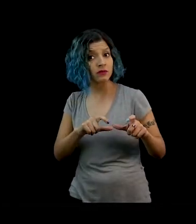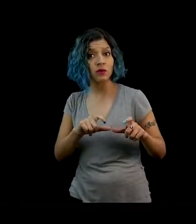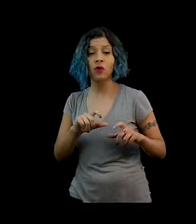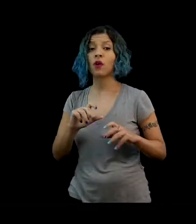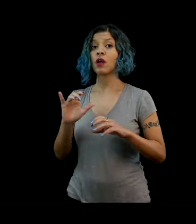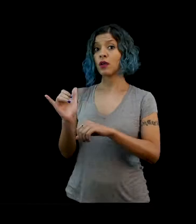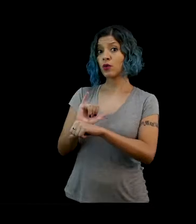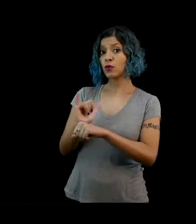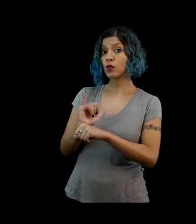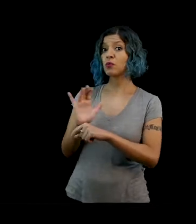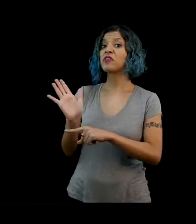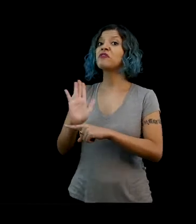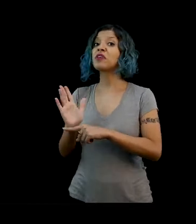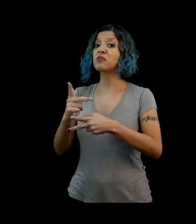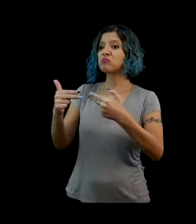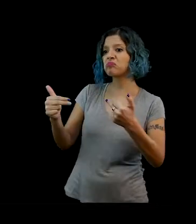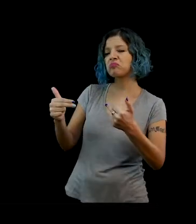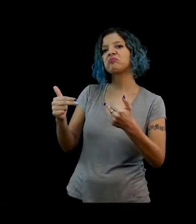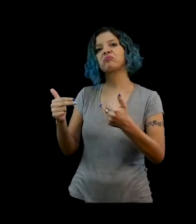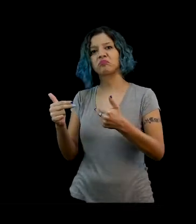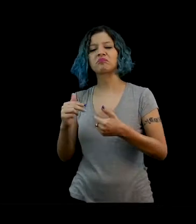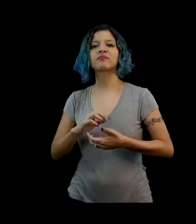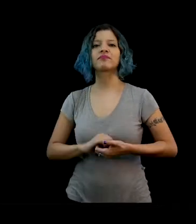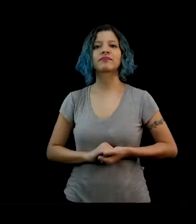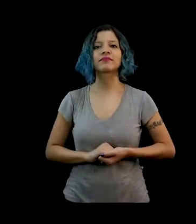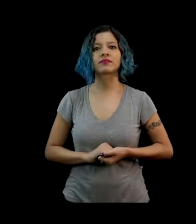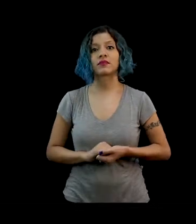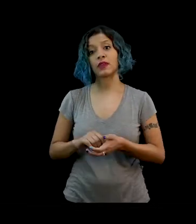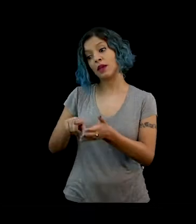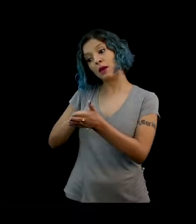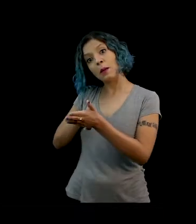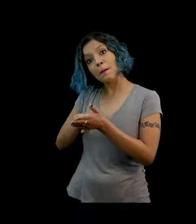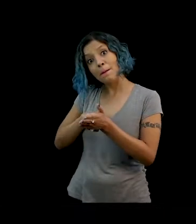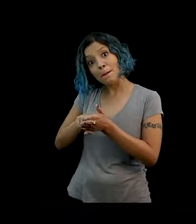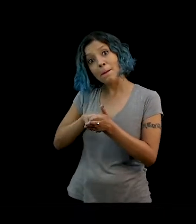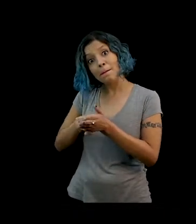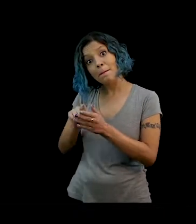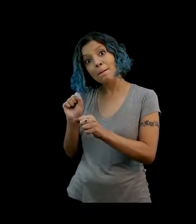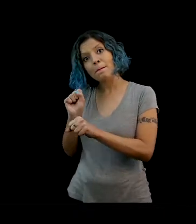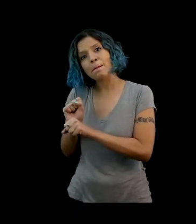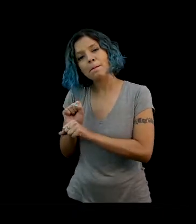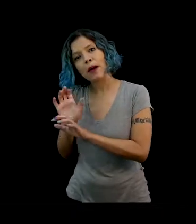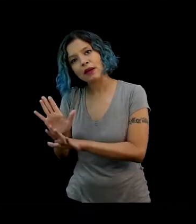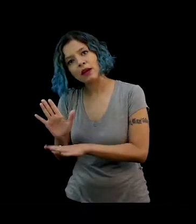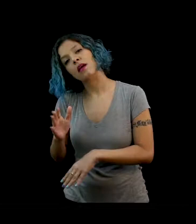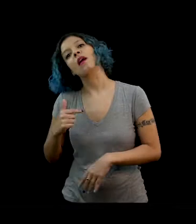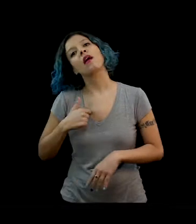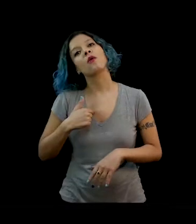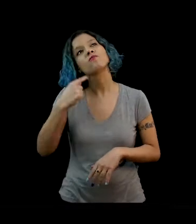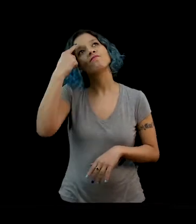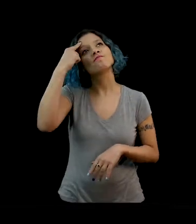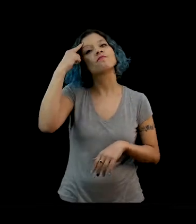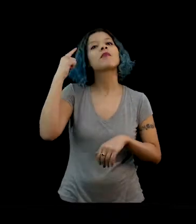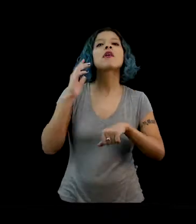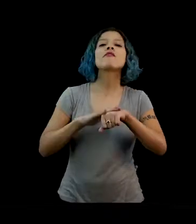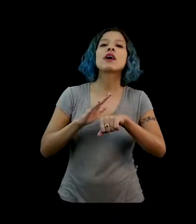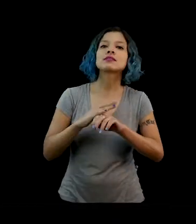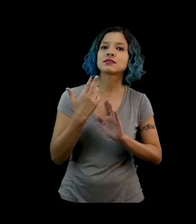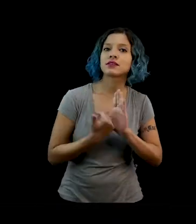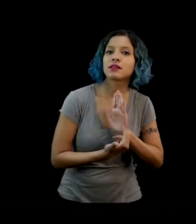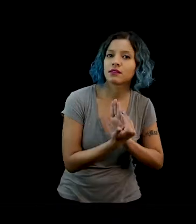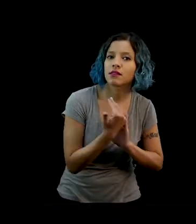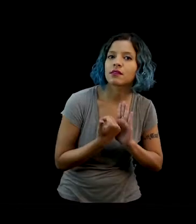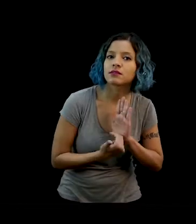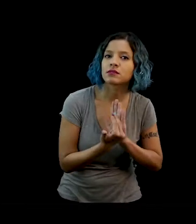YouTube etc para passar da parte da pesquisa para partir de sentar e de e eu acabei